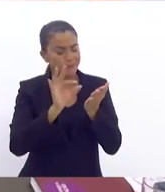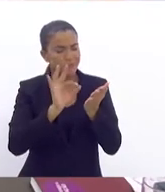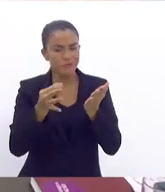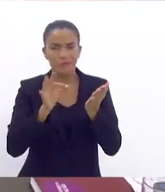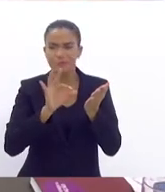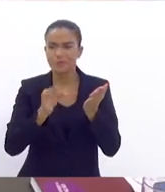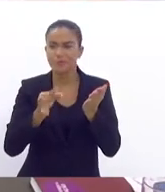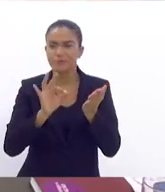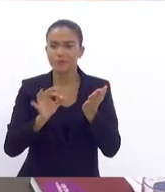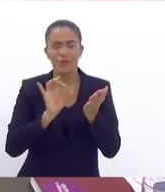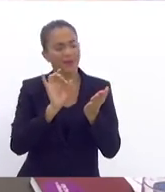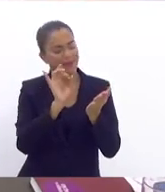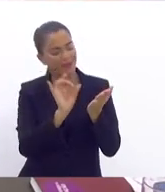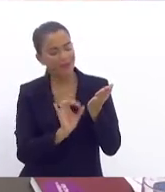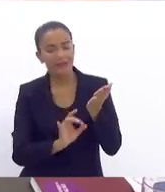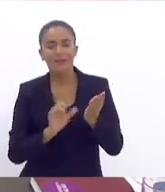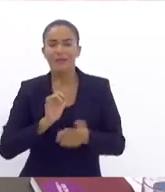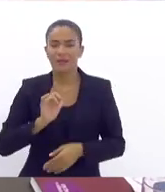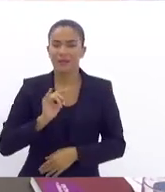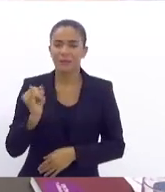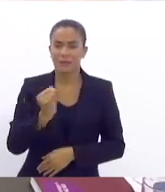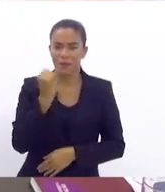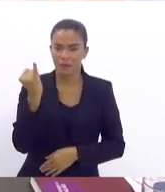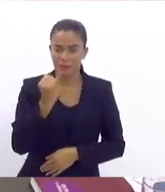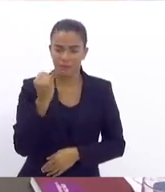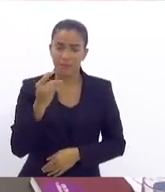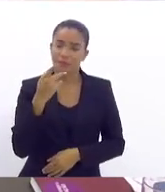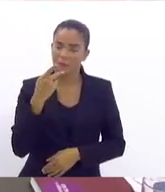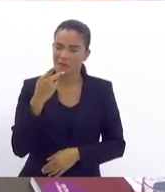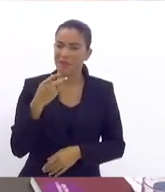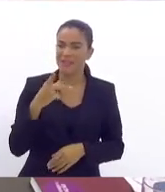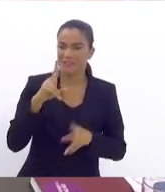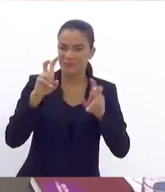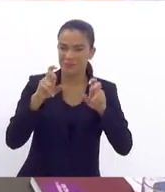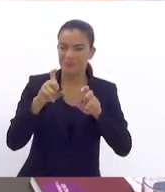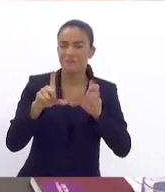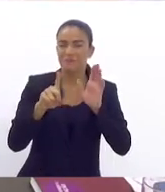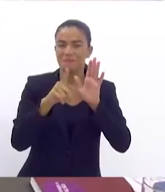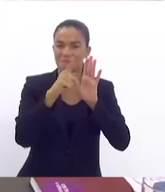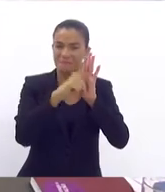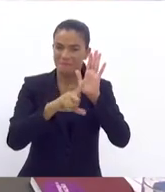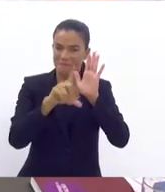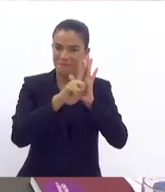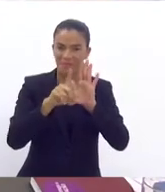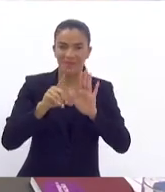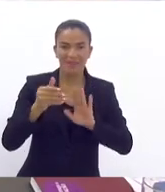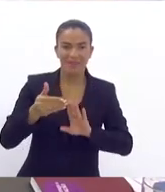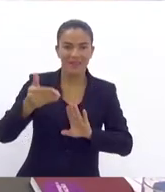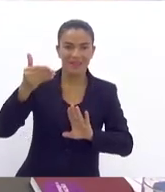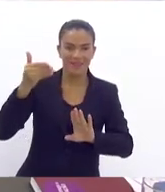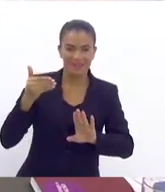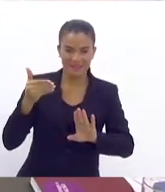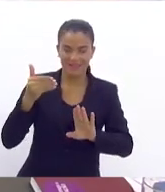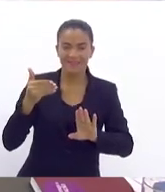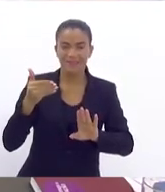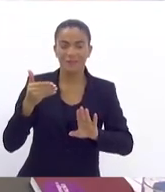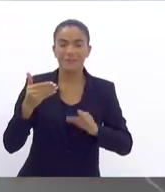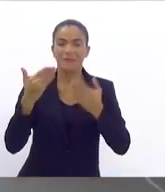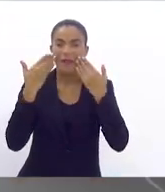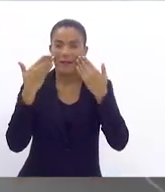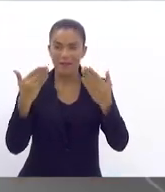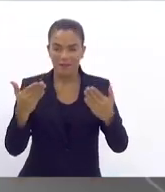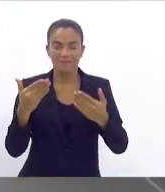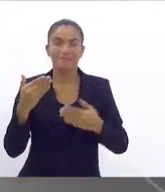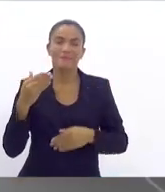forma como mencionei a existência do PL anterior, quando da apresentação do